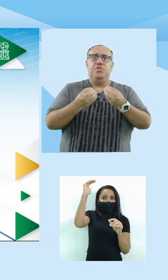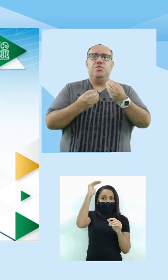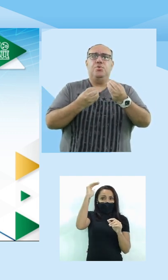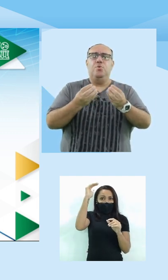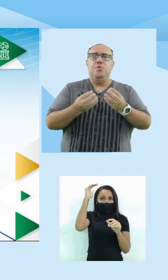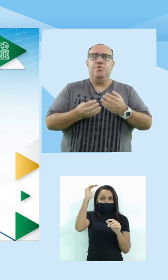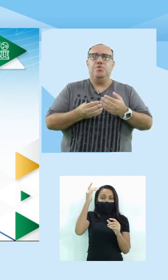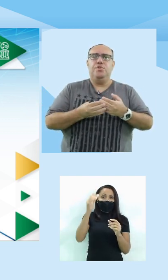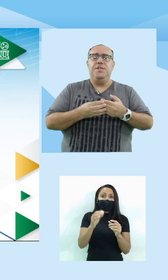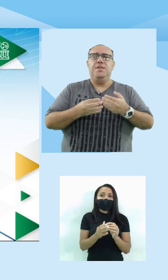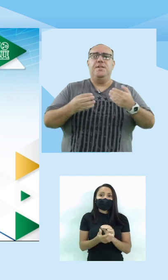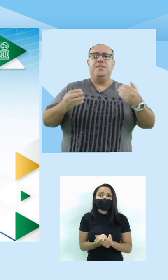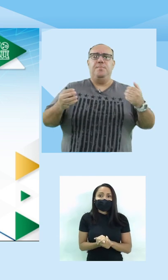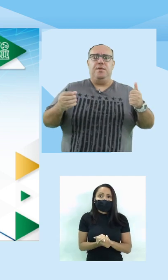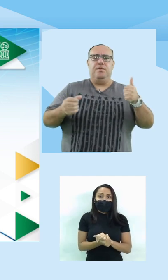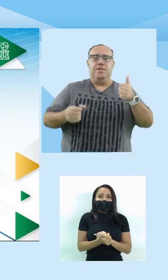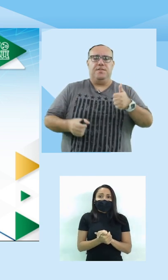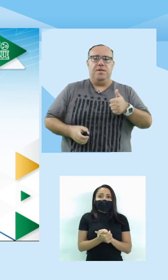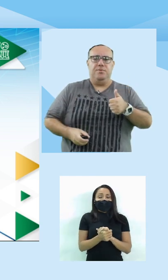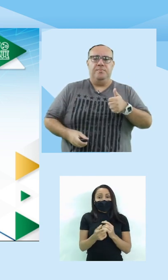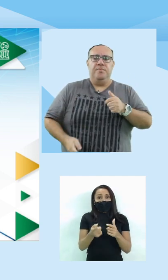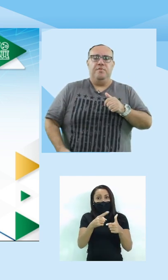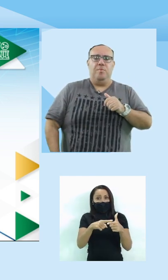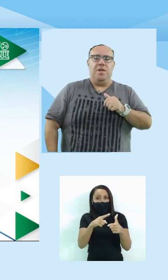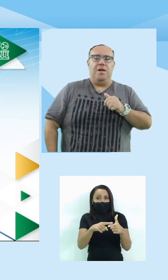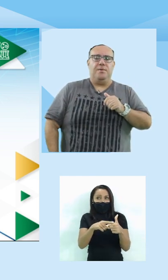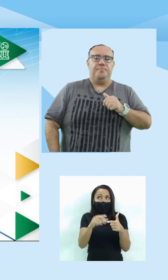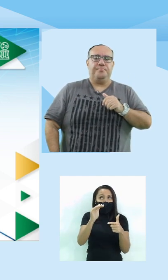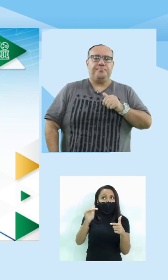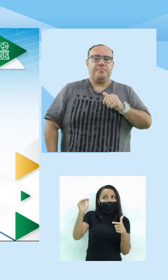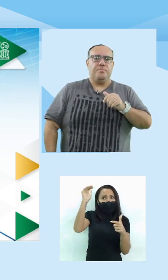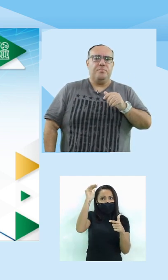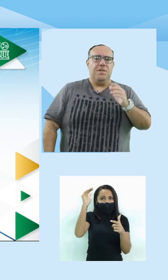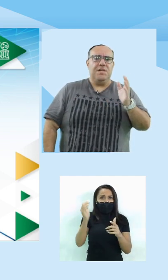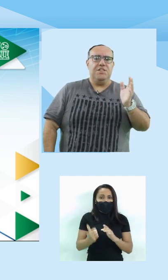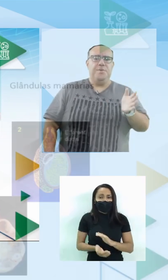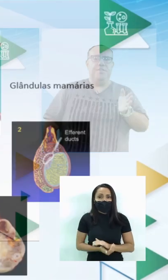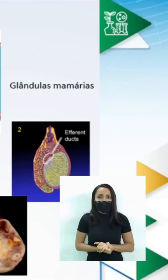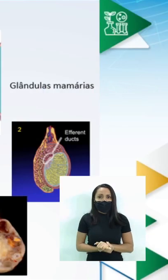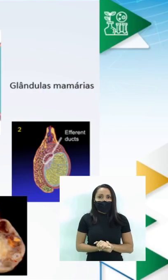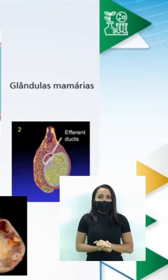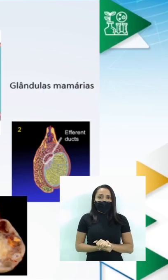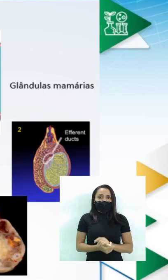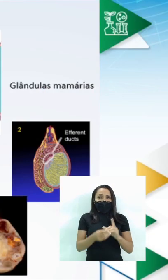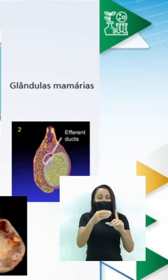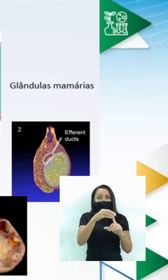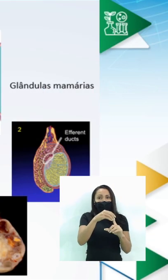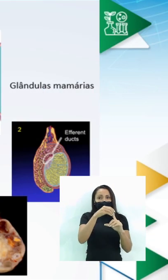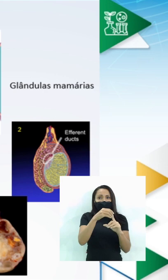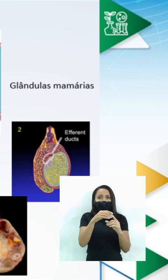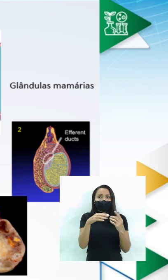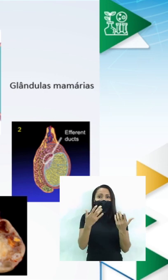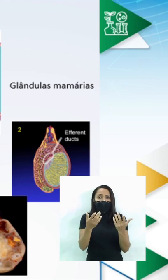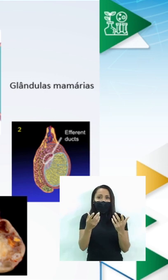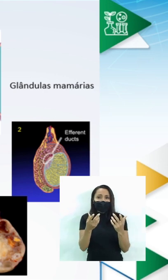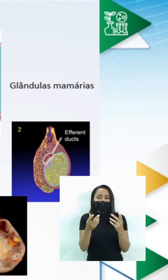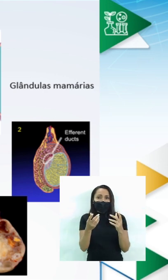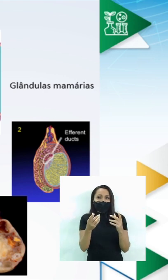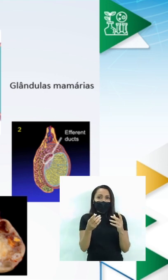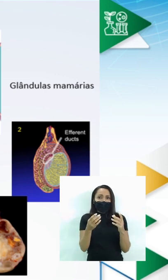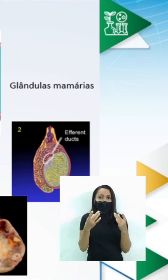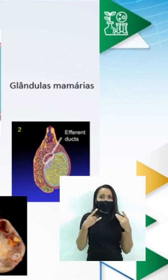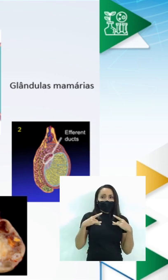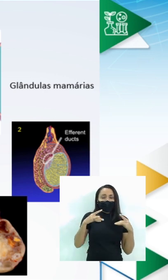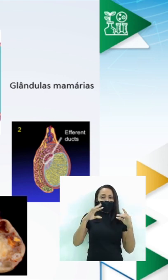esses distúrbios de crescimento, tá certo? Vamos lá. As principais glândulas endócrinas humanas. Nós temos